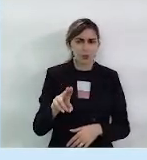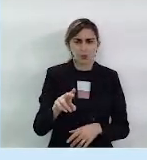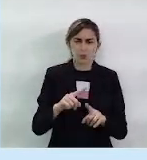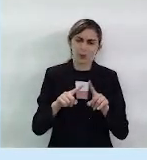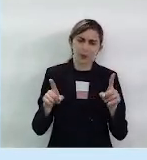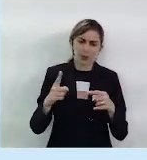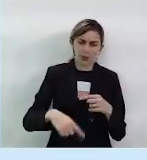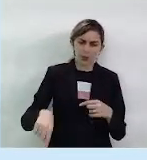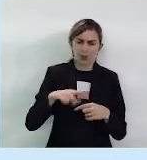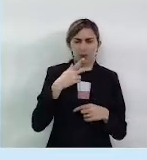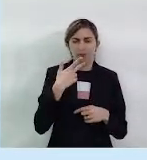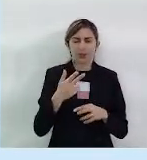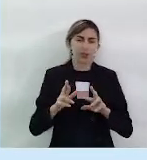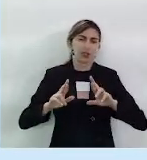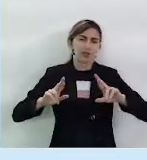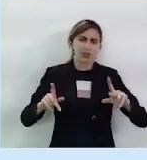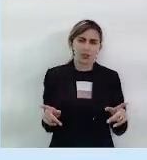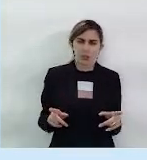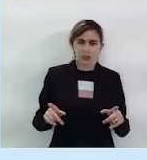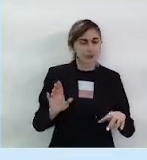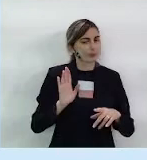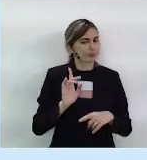mas nós fala diferente.